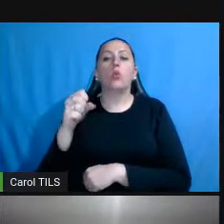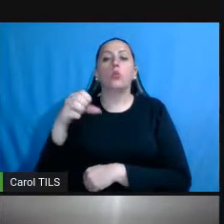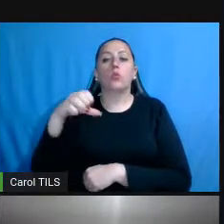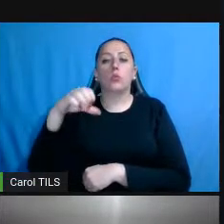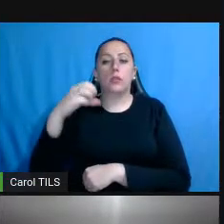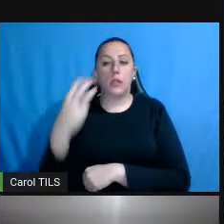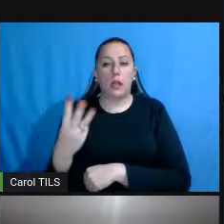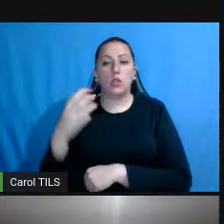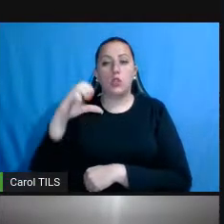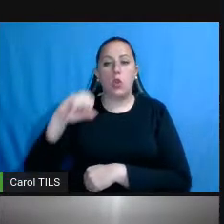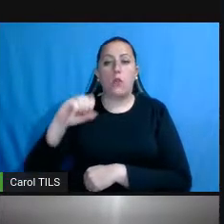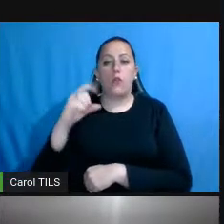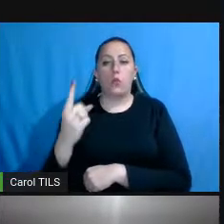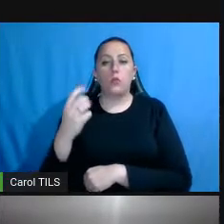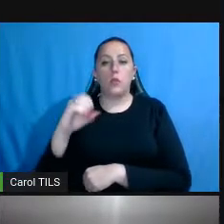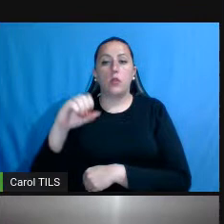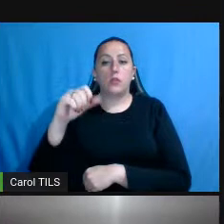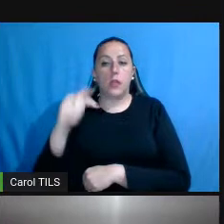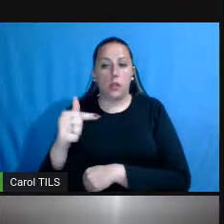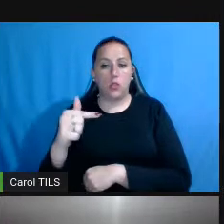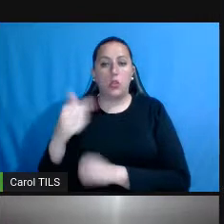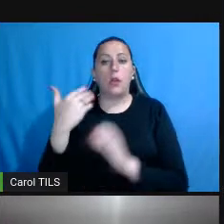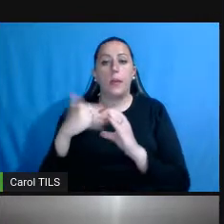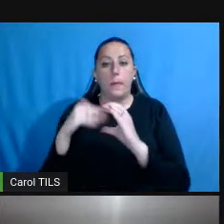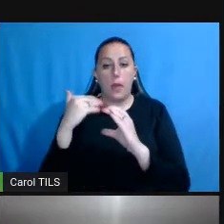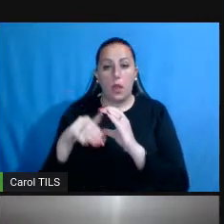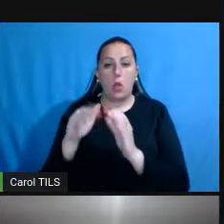51-3483-9107. E o e-mail é